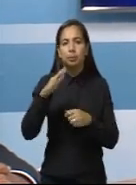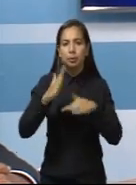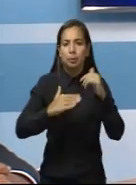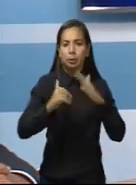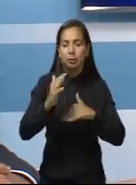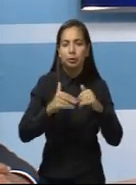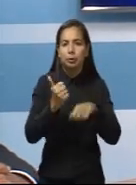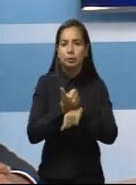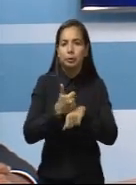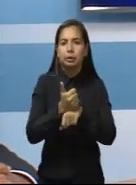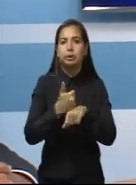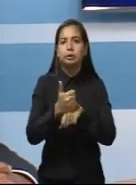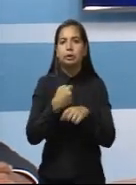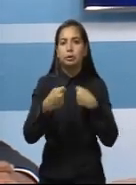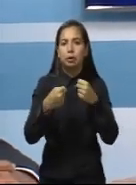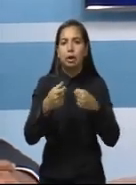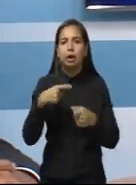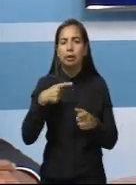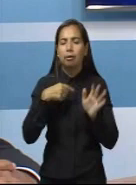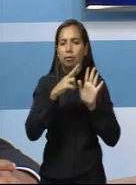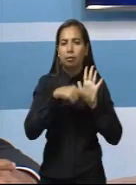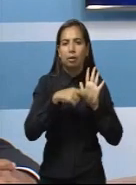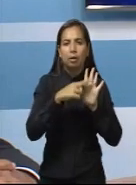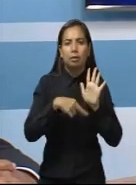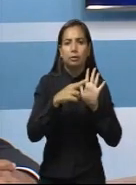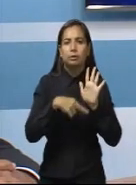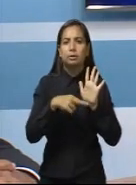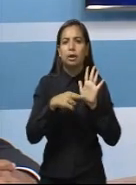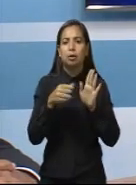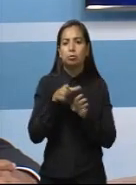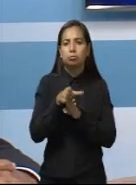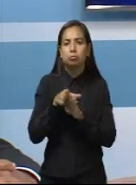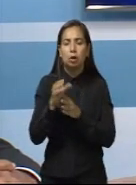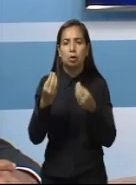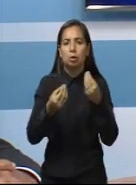regras básicas de redação extremamente importantes.